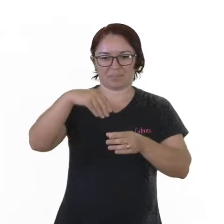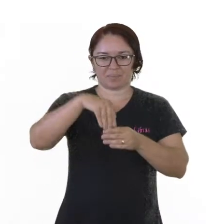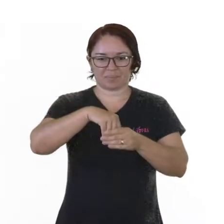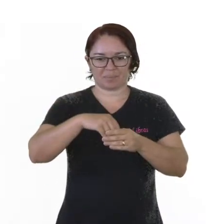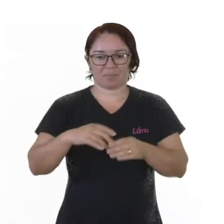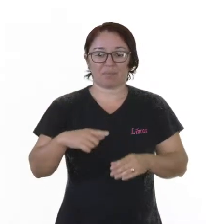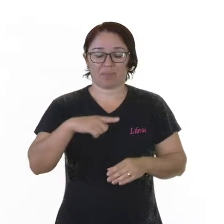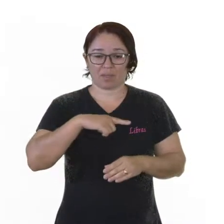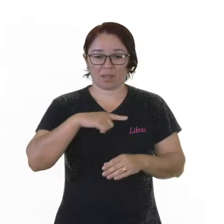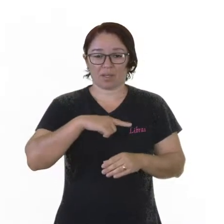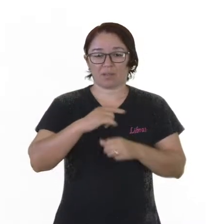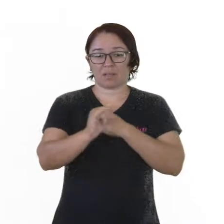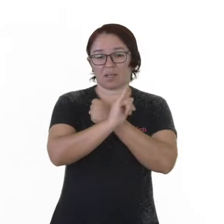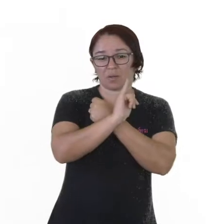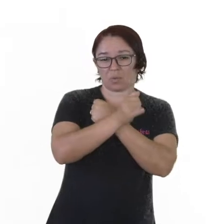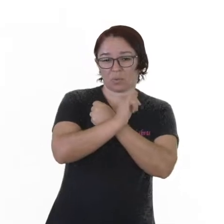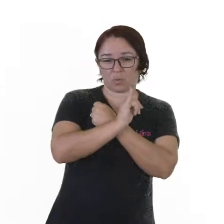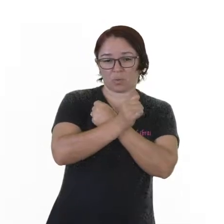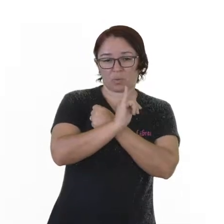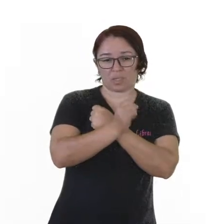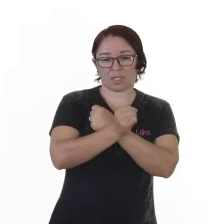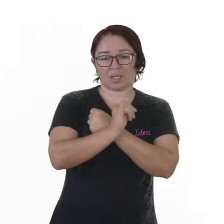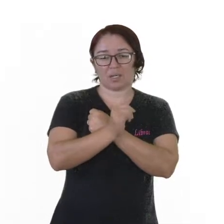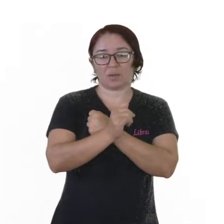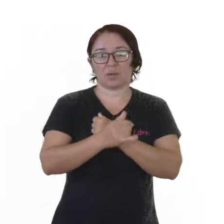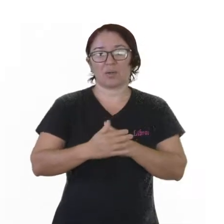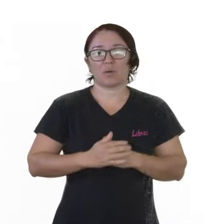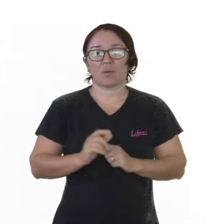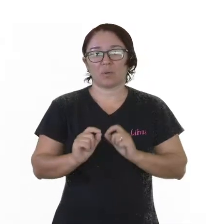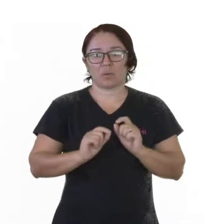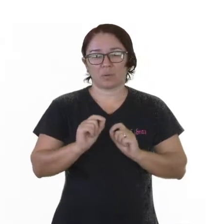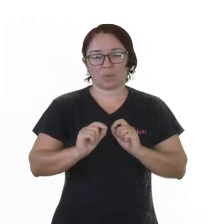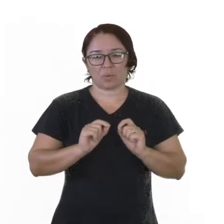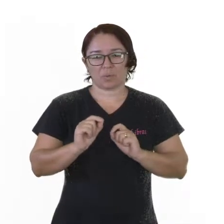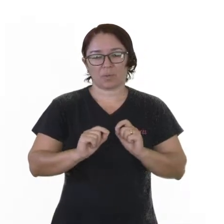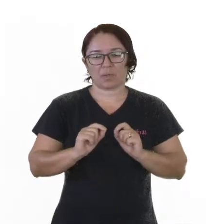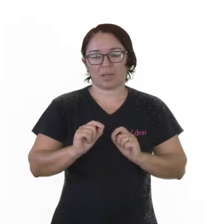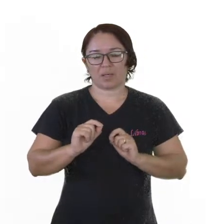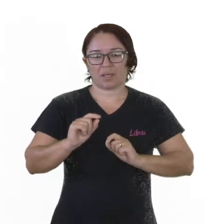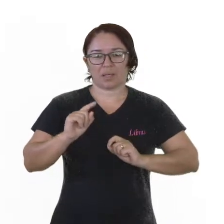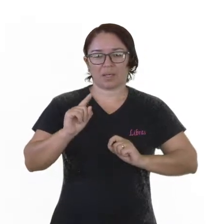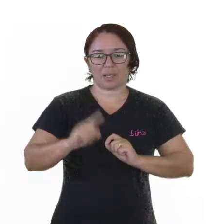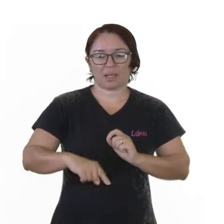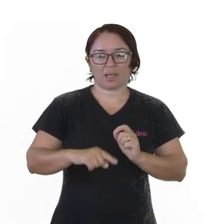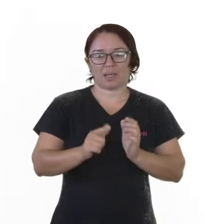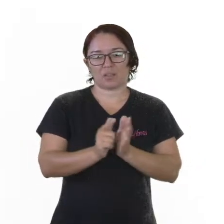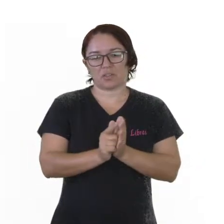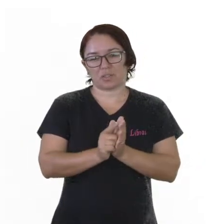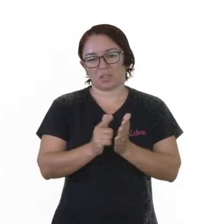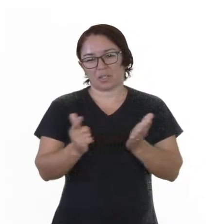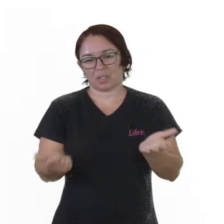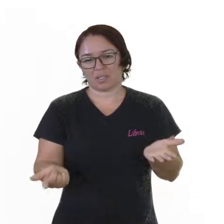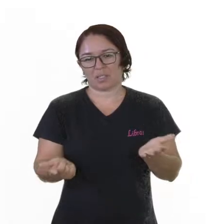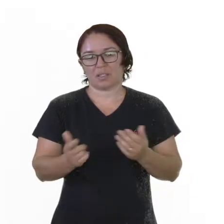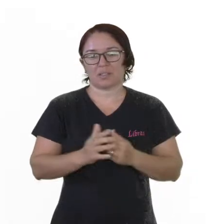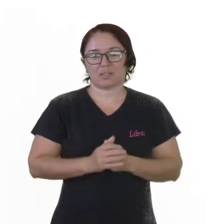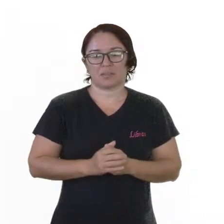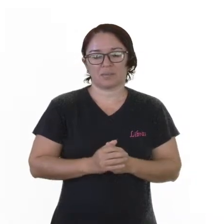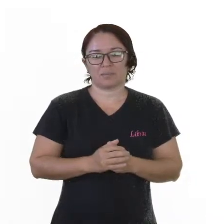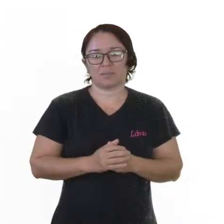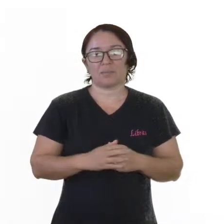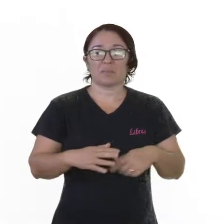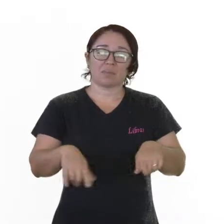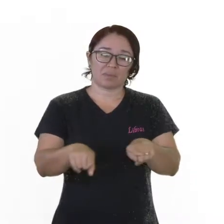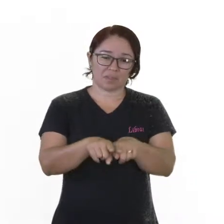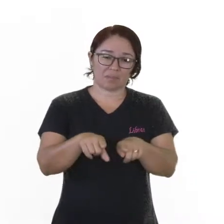de comunicação e leva o leitor a pensar sobre um determinado assunto. Existe a crônica